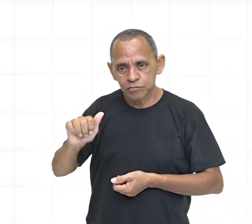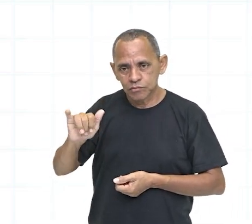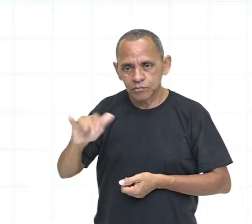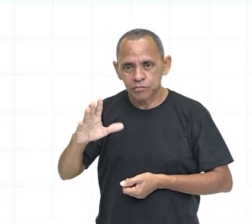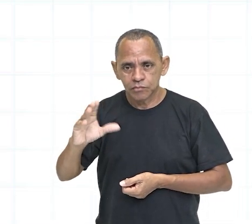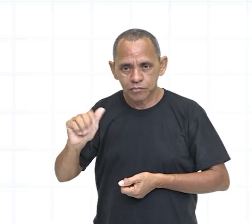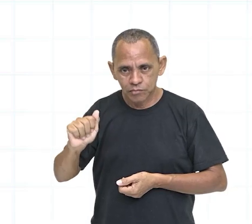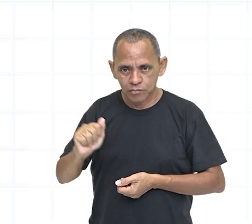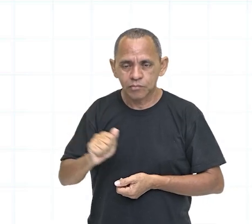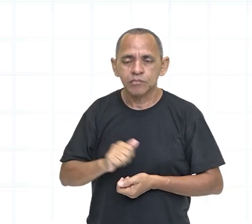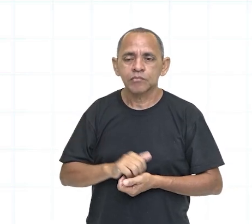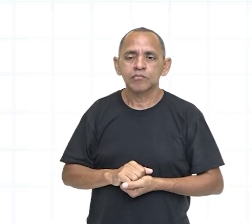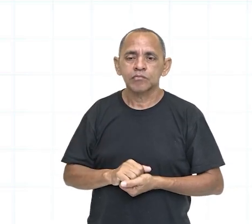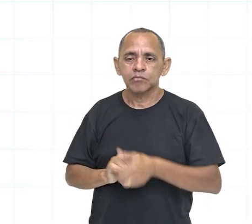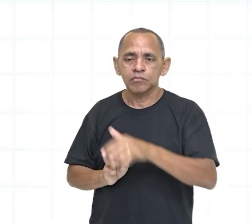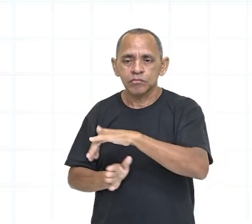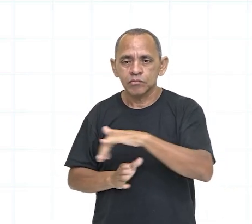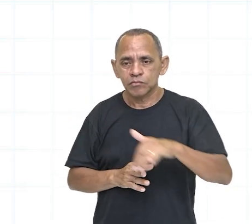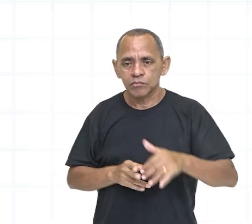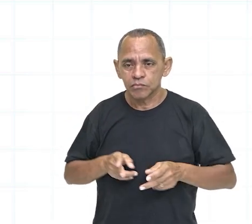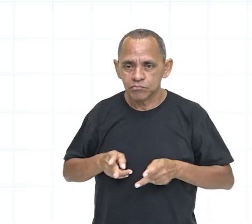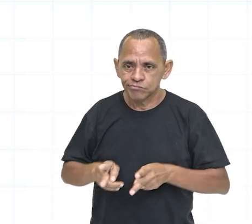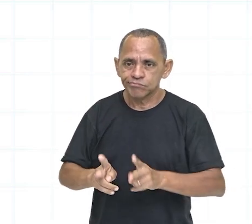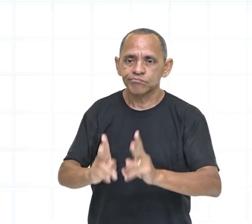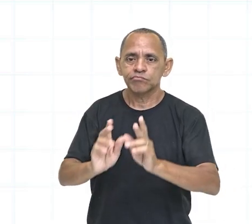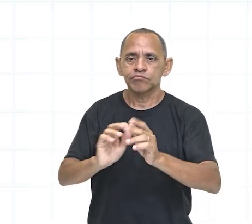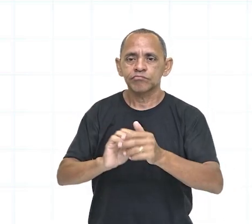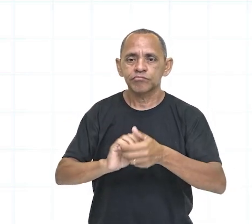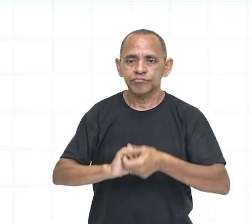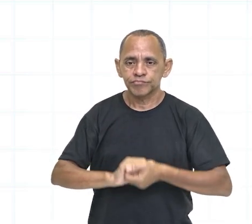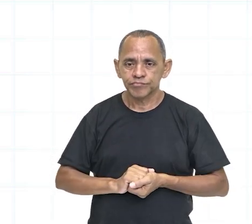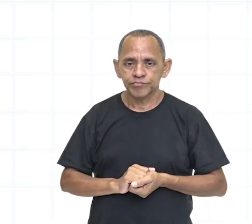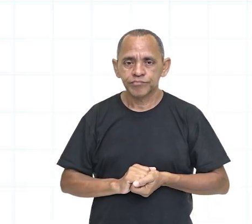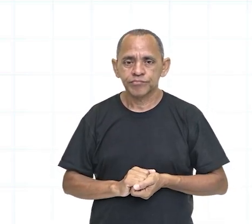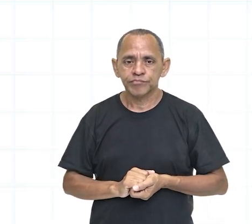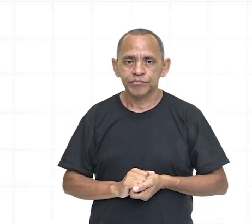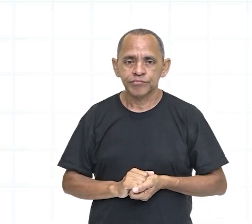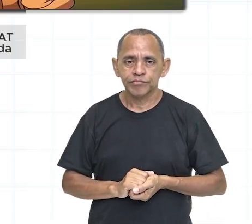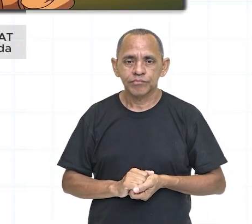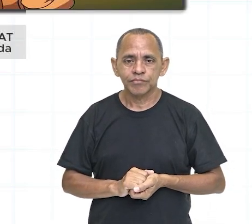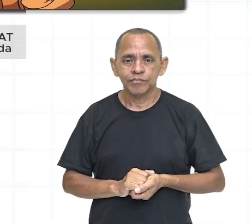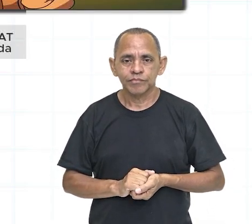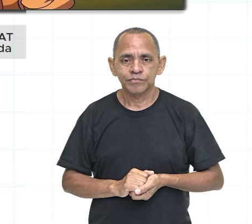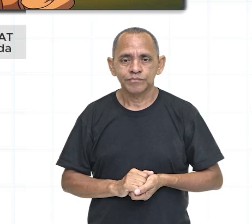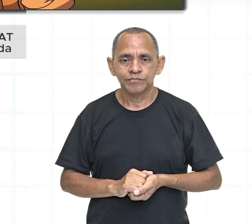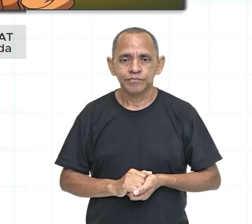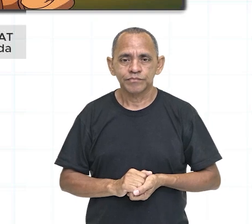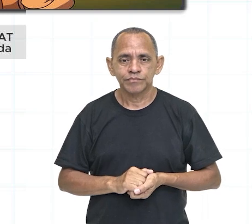Vamos continuar mais um pouquinho.